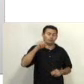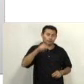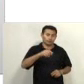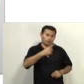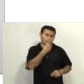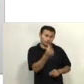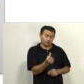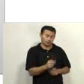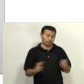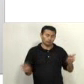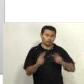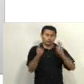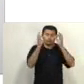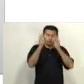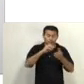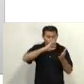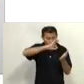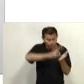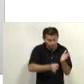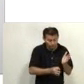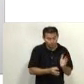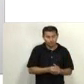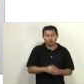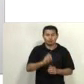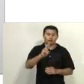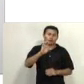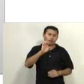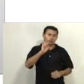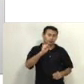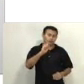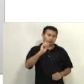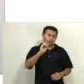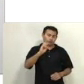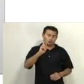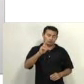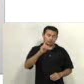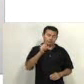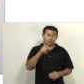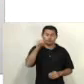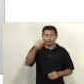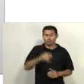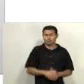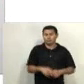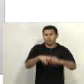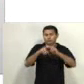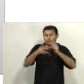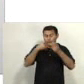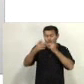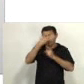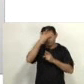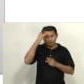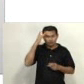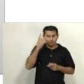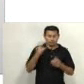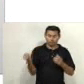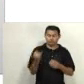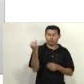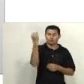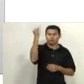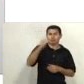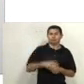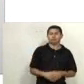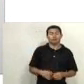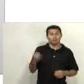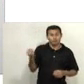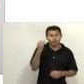10,56%, que é o valor justamente que está assinalado na resolução de vocês, certo? Por isso que eu falei, pessoal,